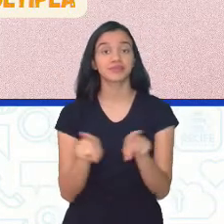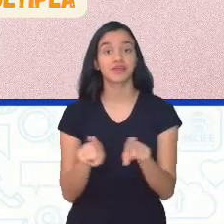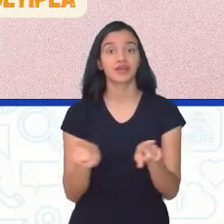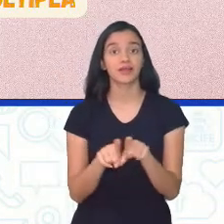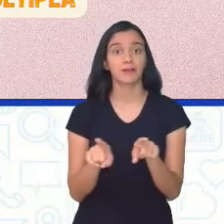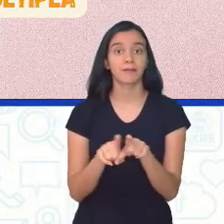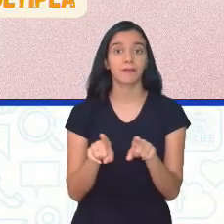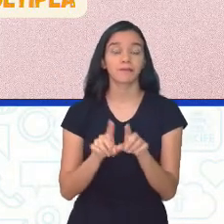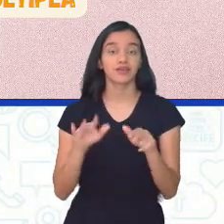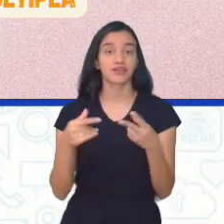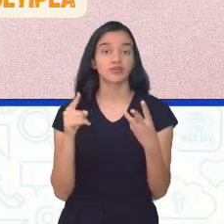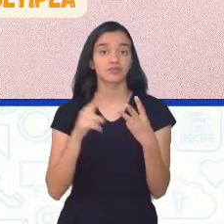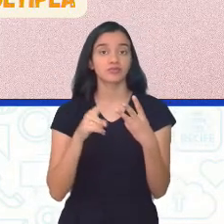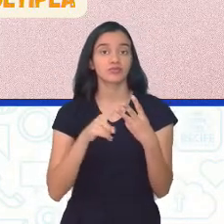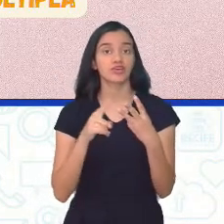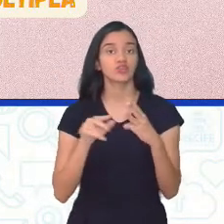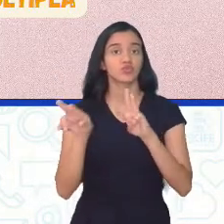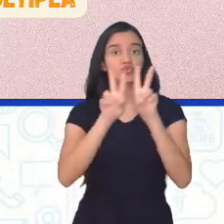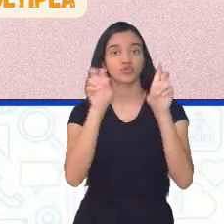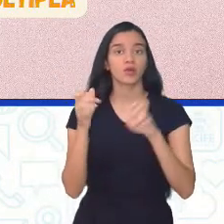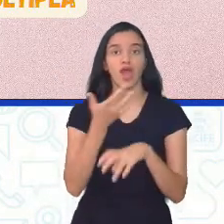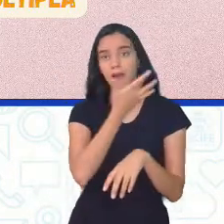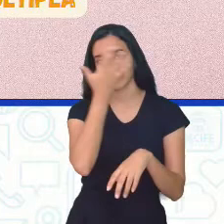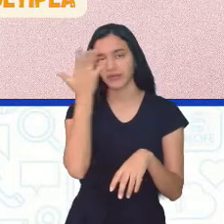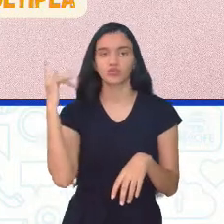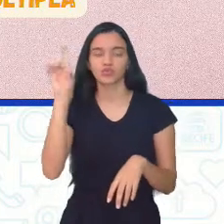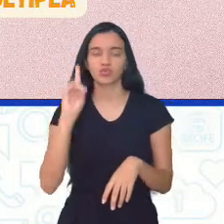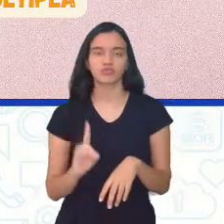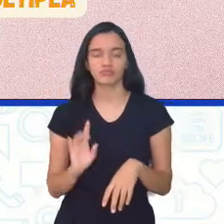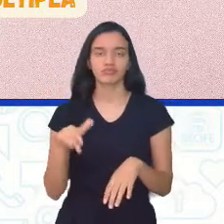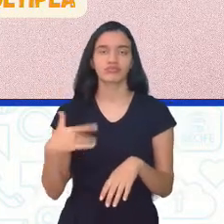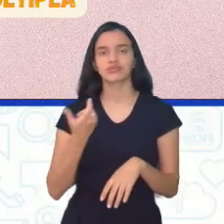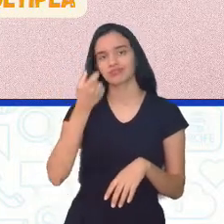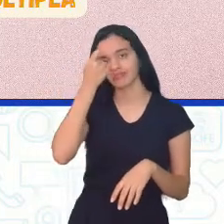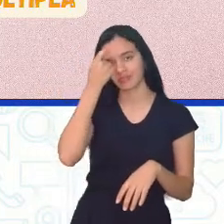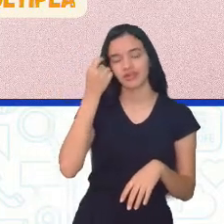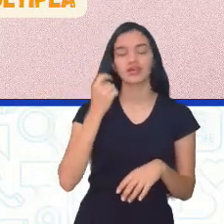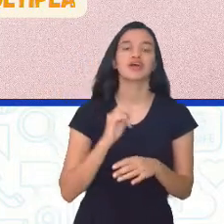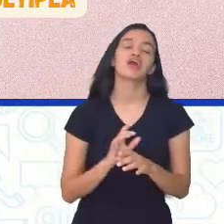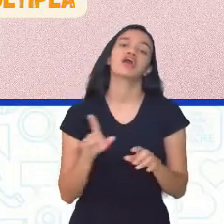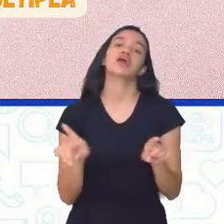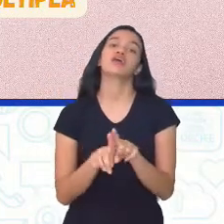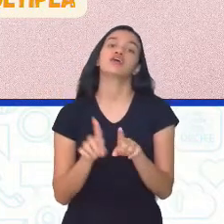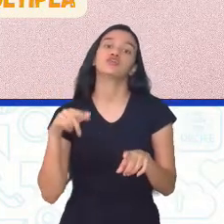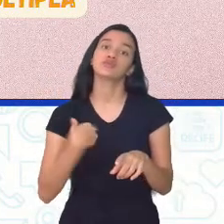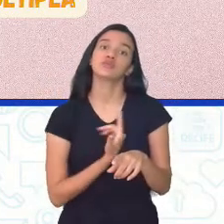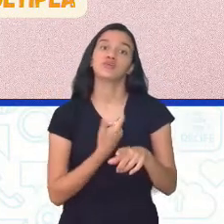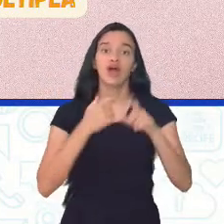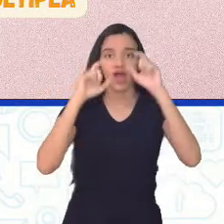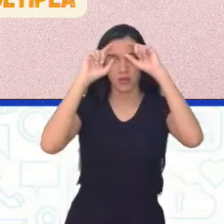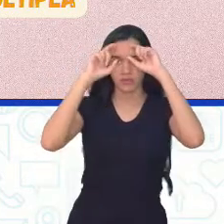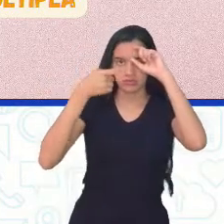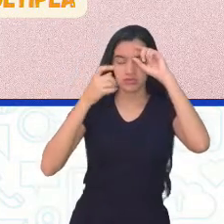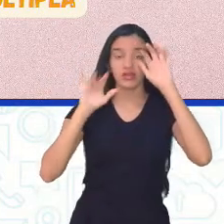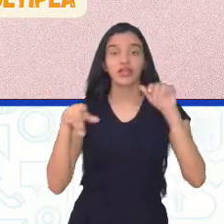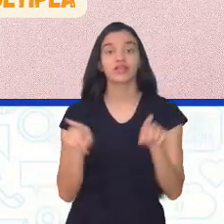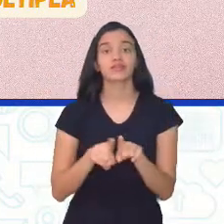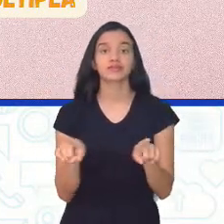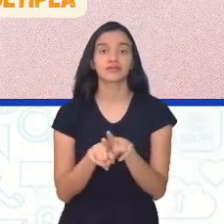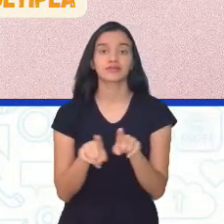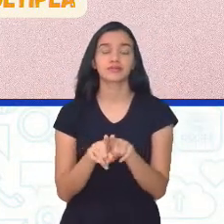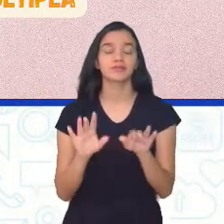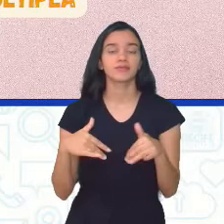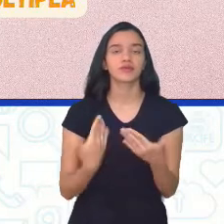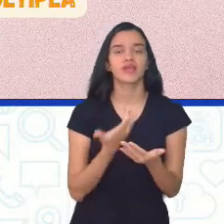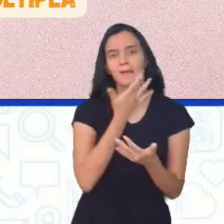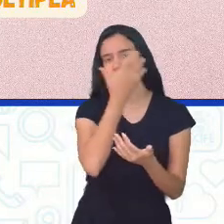última questão, que é sobre a pessoa com deficiência intelectual e múltipla, não é? Nós vemos que também temos grandes